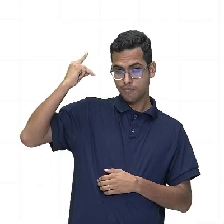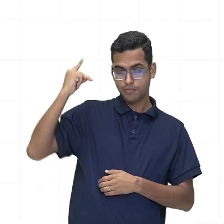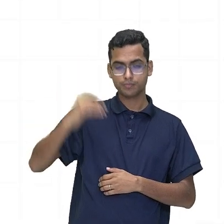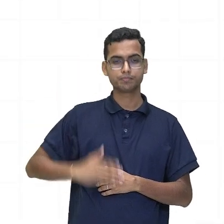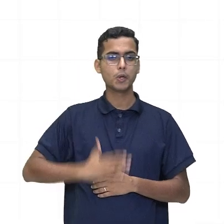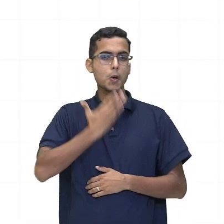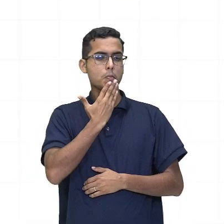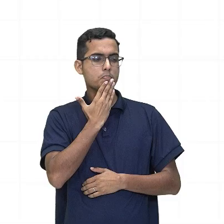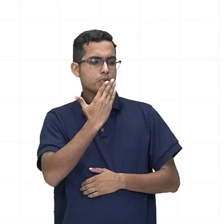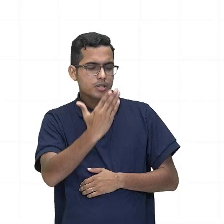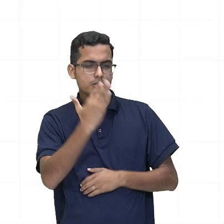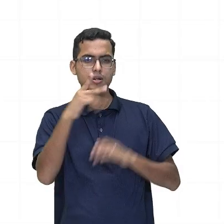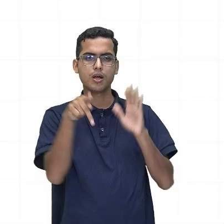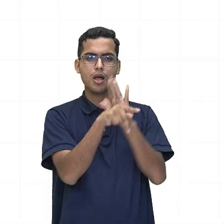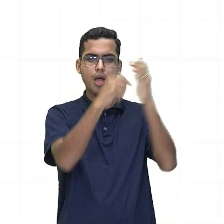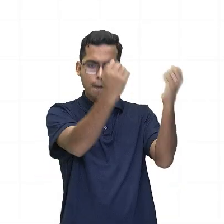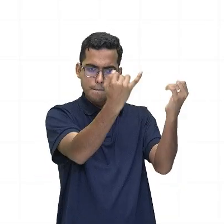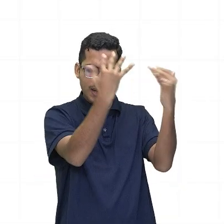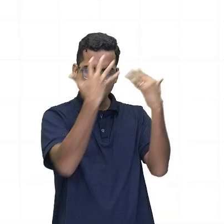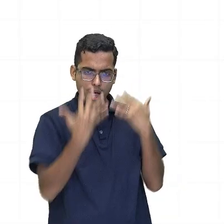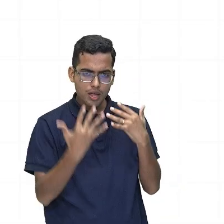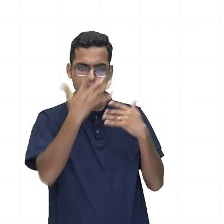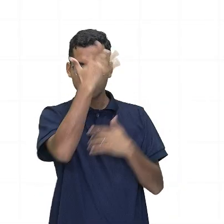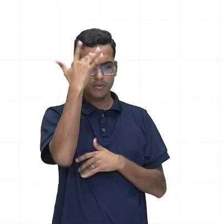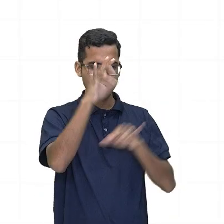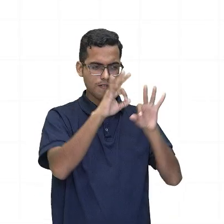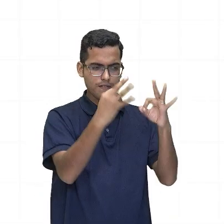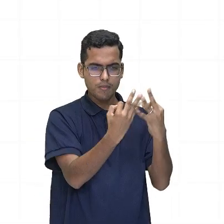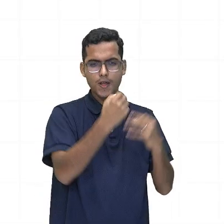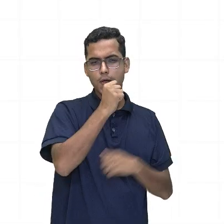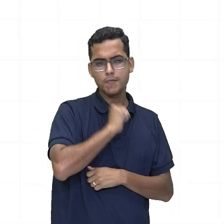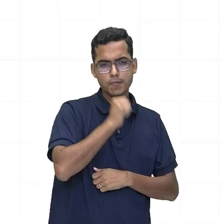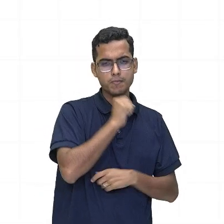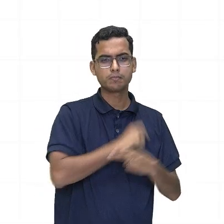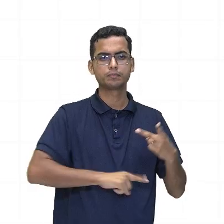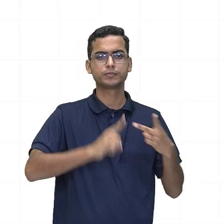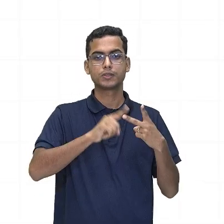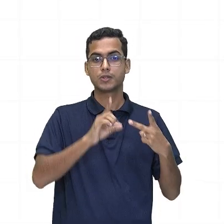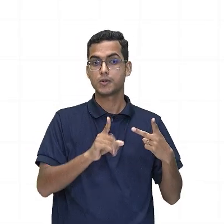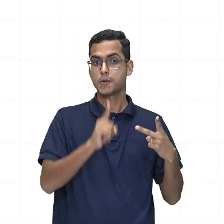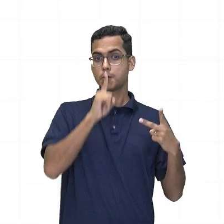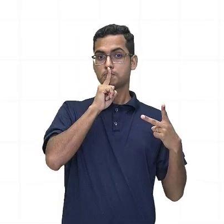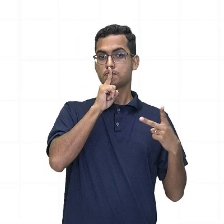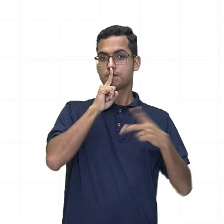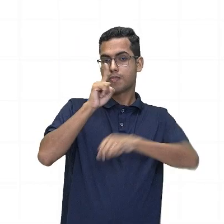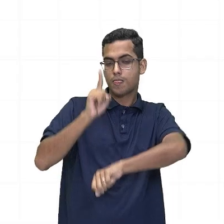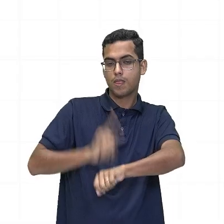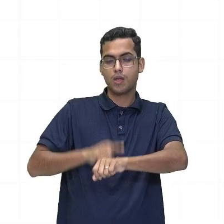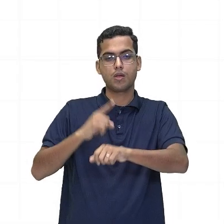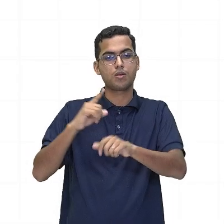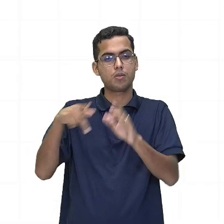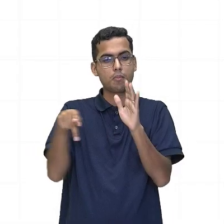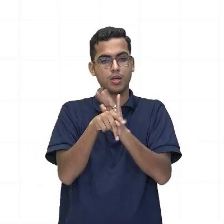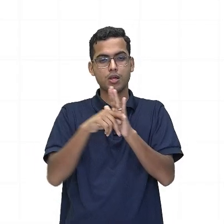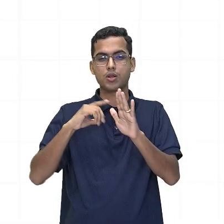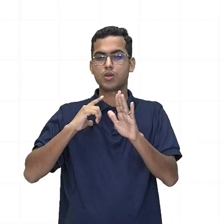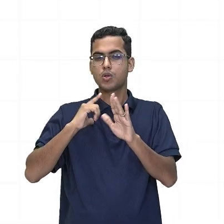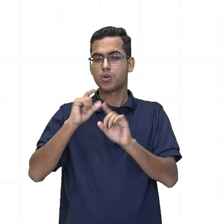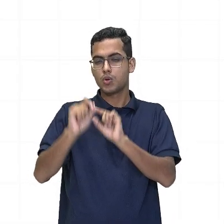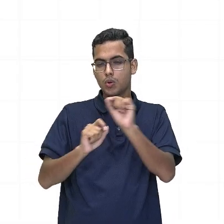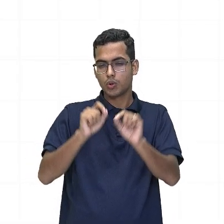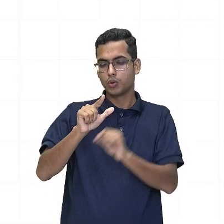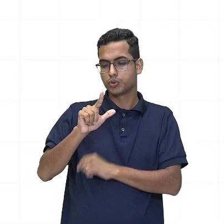bênção aos mais velhos da família, guardar silêncio e ter respeito no momento do luto da própria família ou de outra